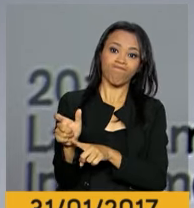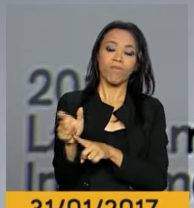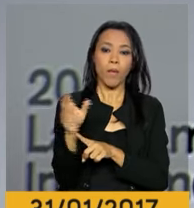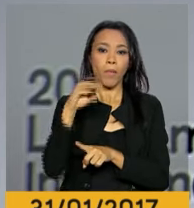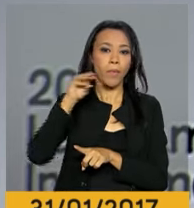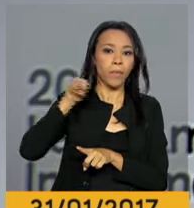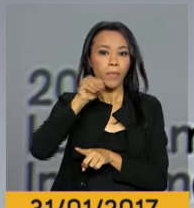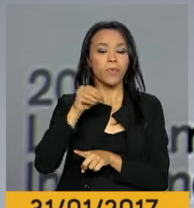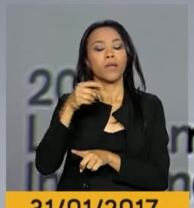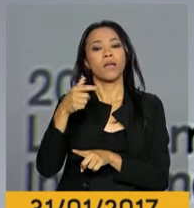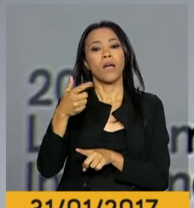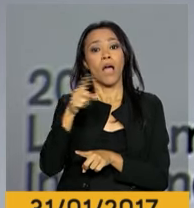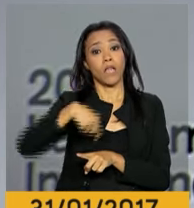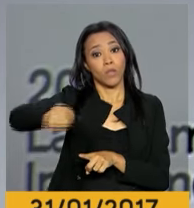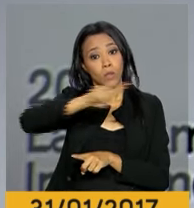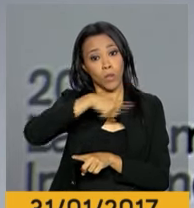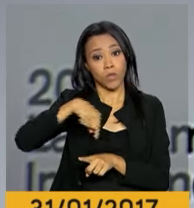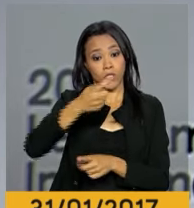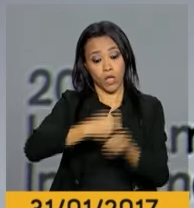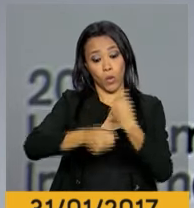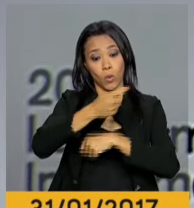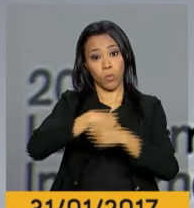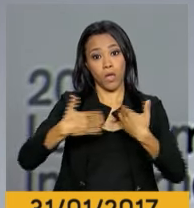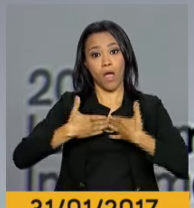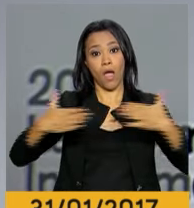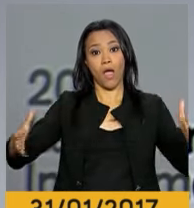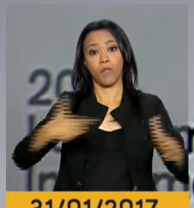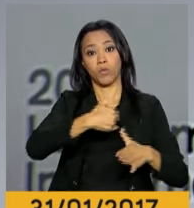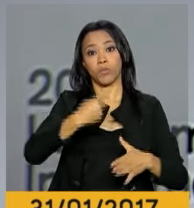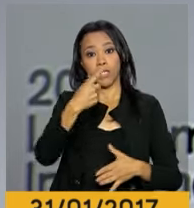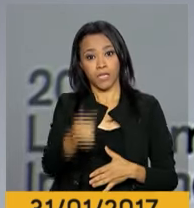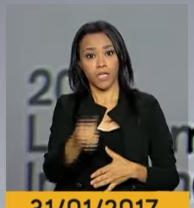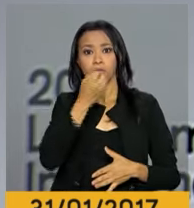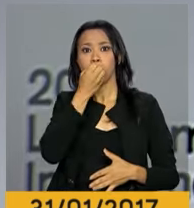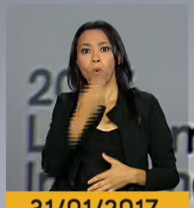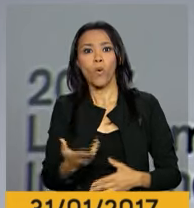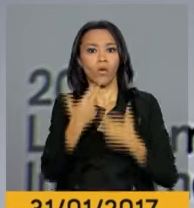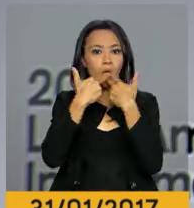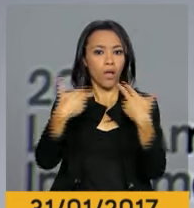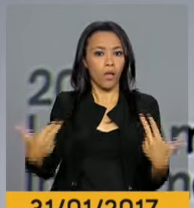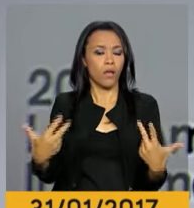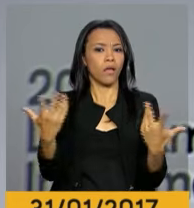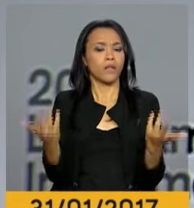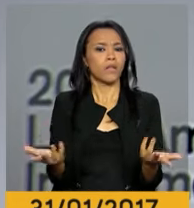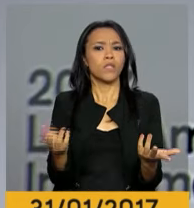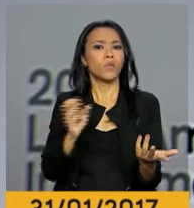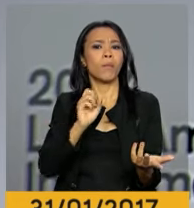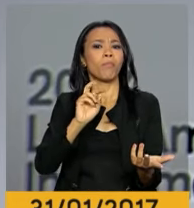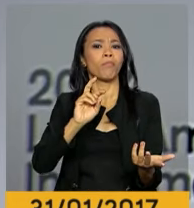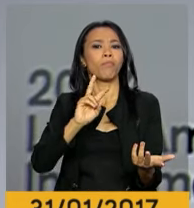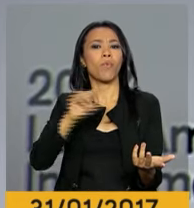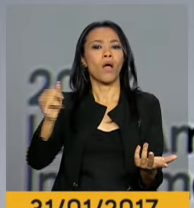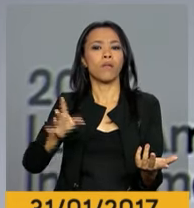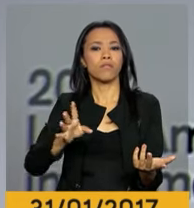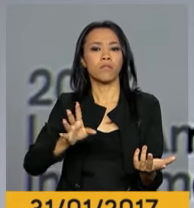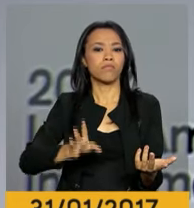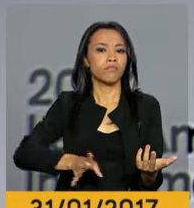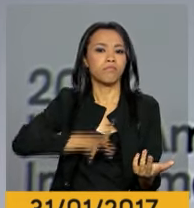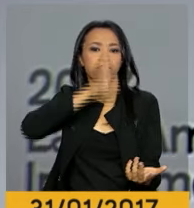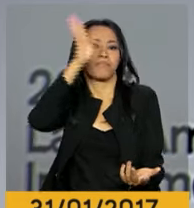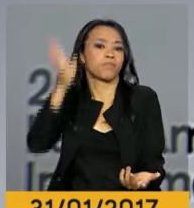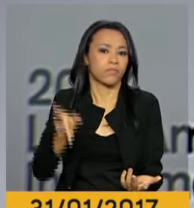abre 2017 com boas notícias e não é por obra do acaso